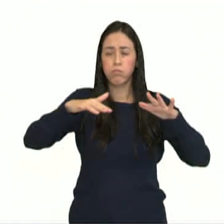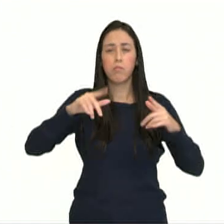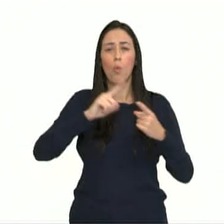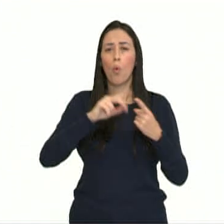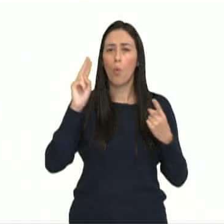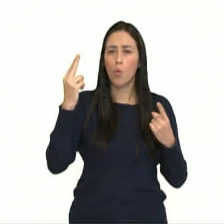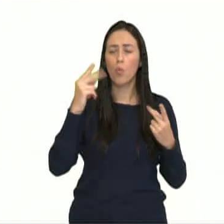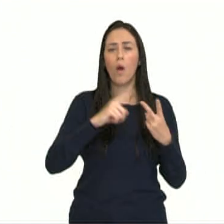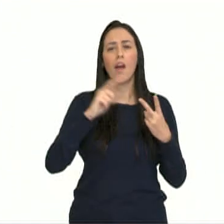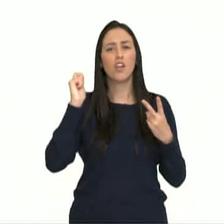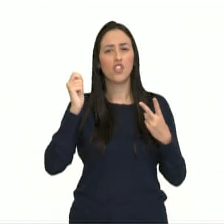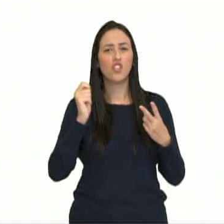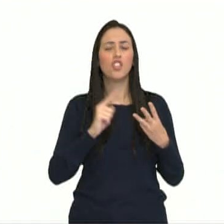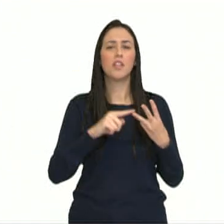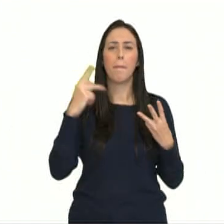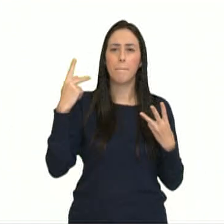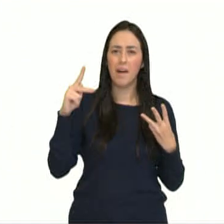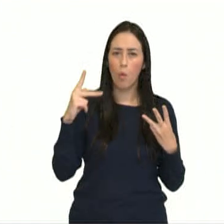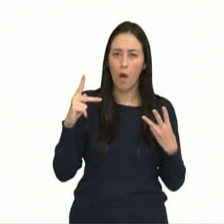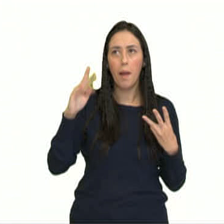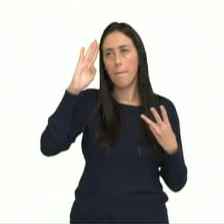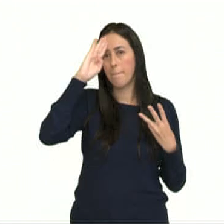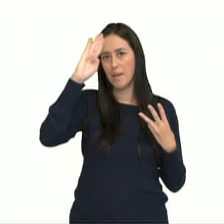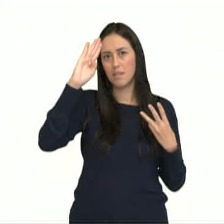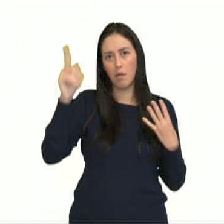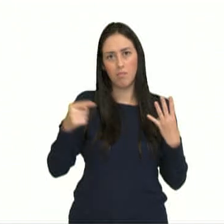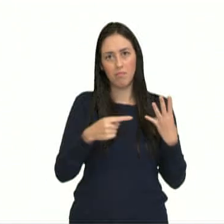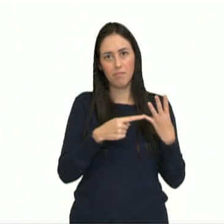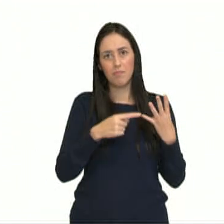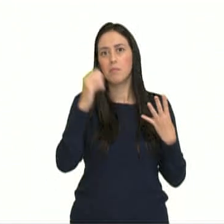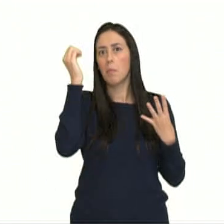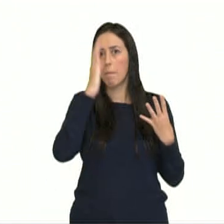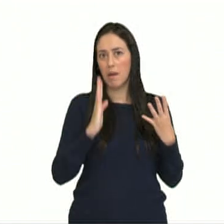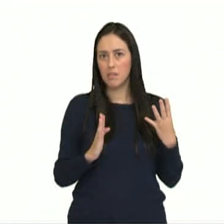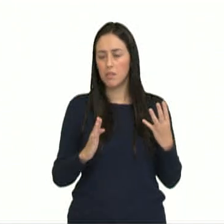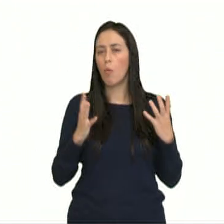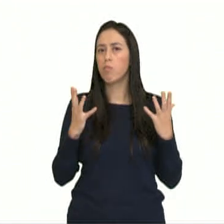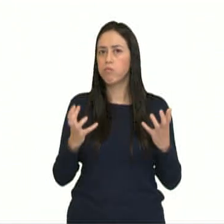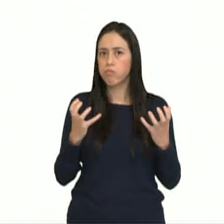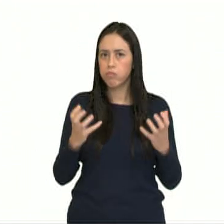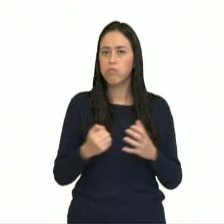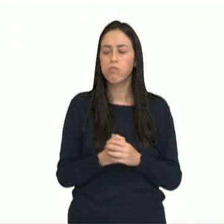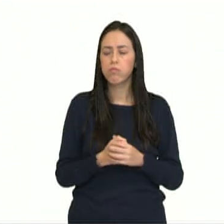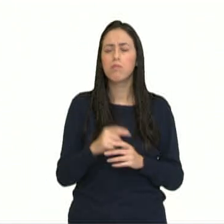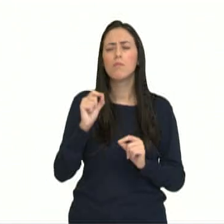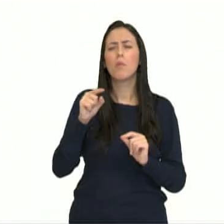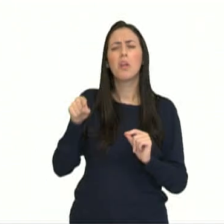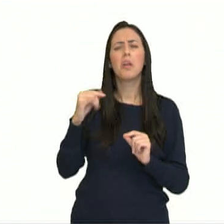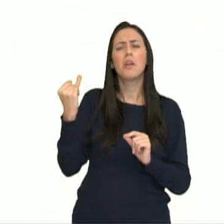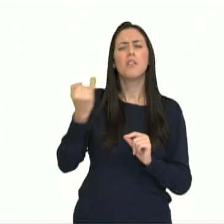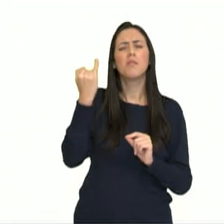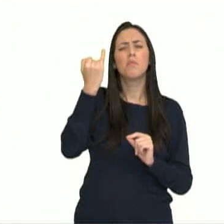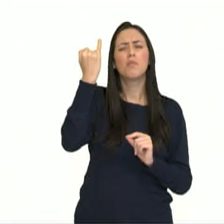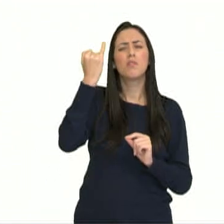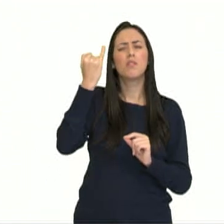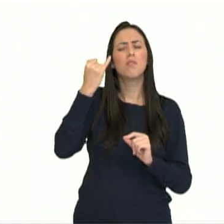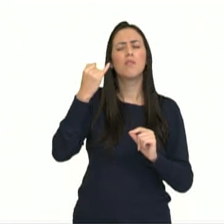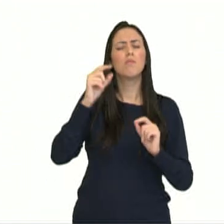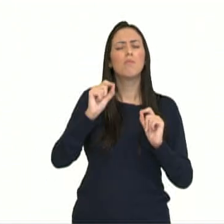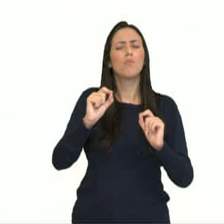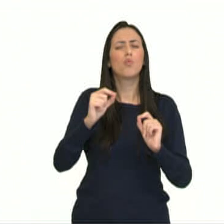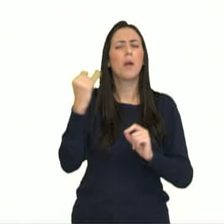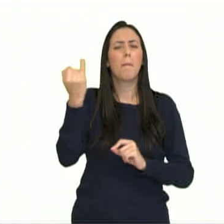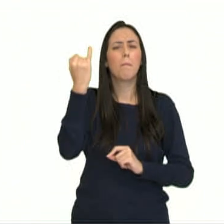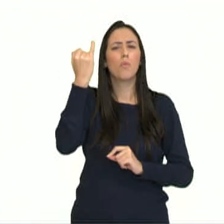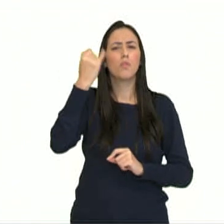Uruguai, Argentina, Paraguai e principalmente do nosso país, Brasil. Qual é a importância deste reservatório de água